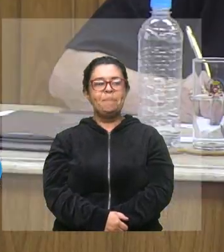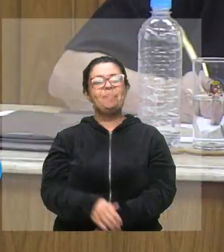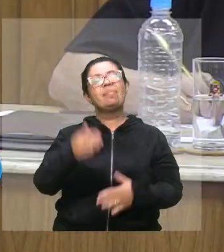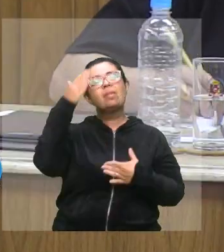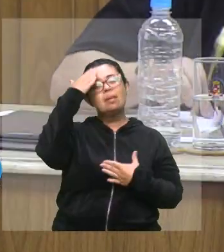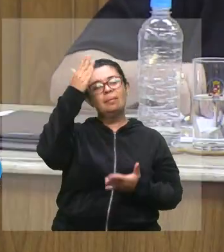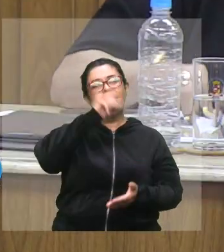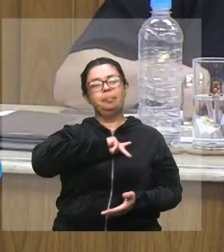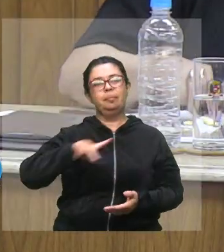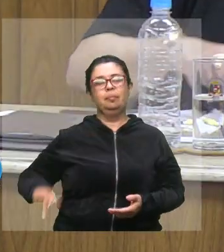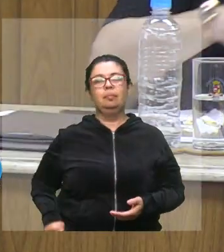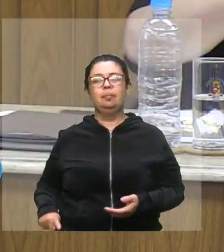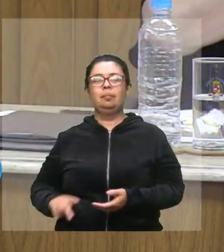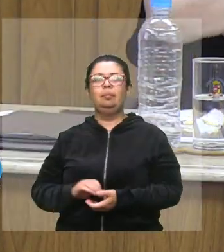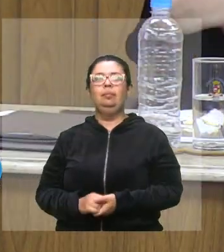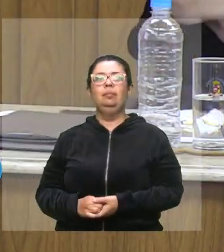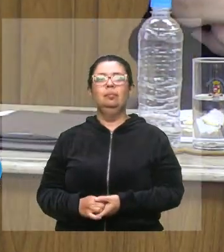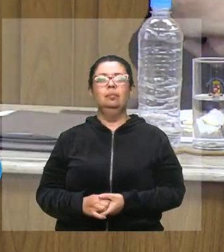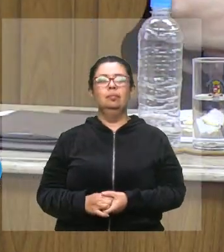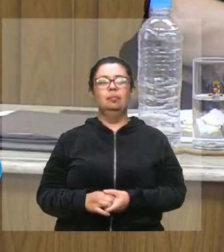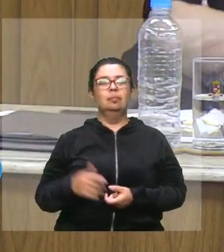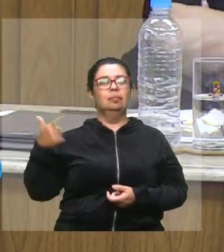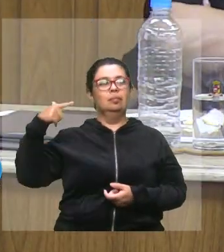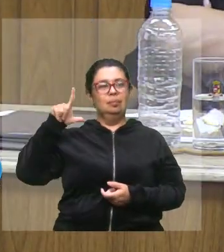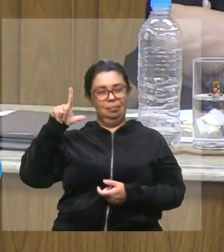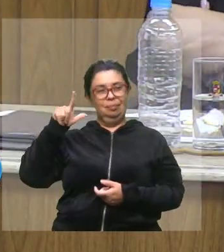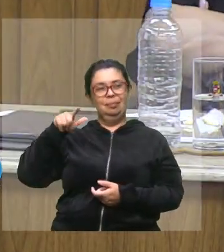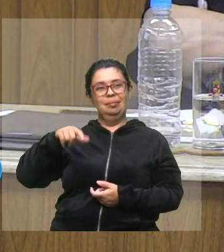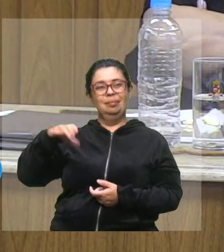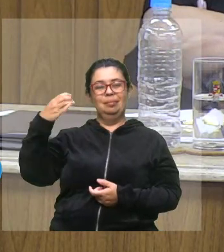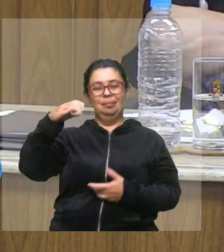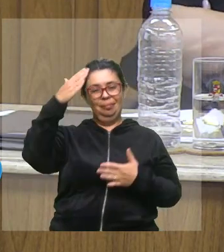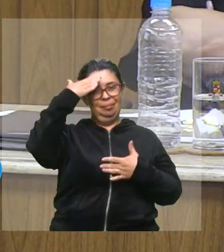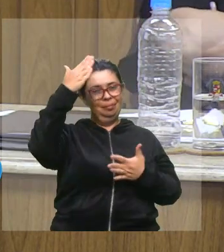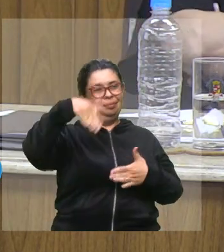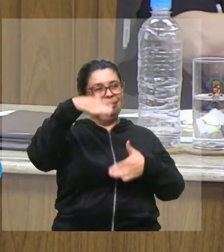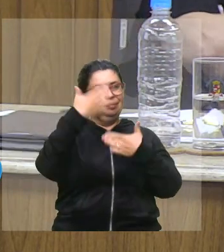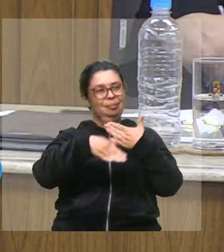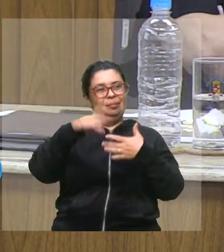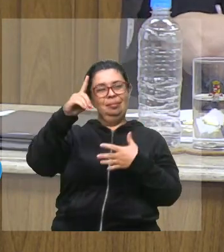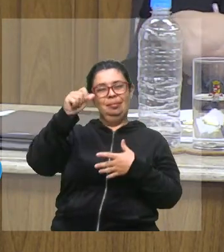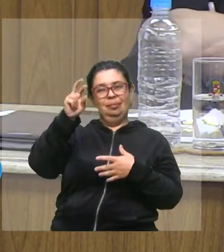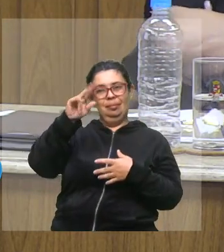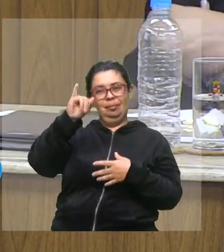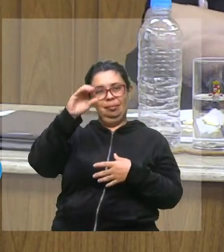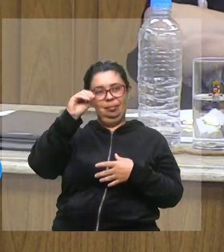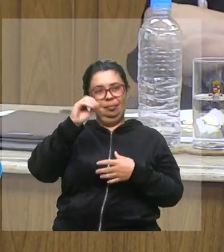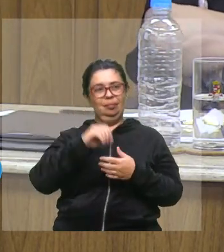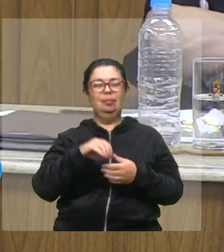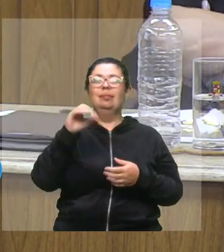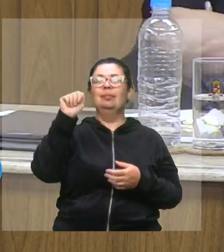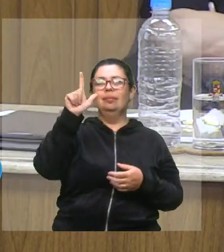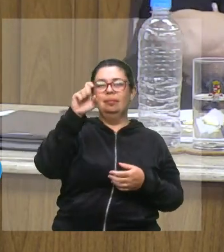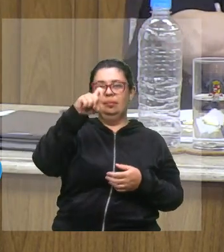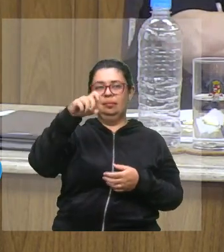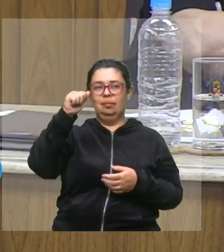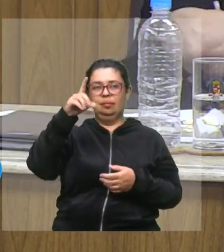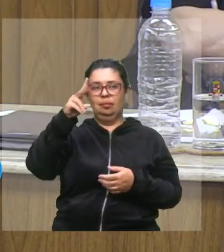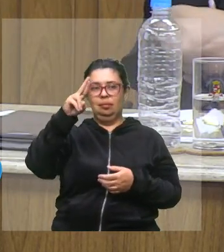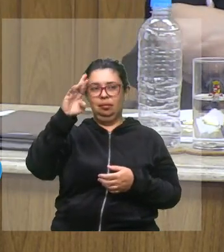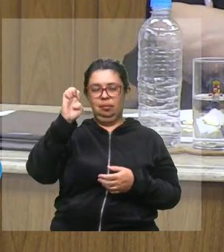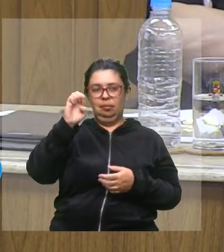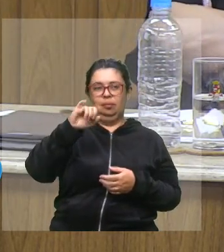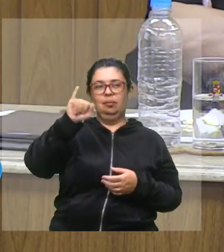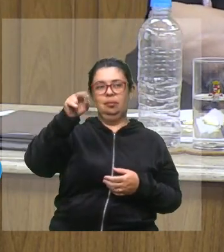Obrigado, presidente. Eu gostaria, antes de iniciar minha fala, agradecer a presença aqui do Dario, do Alexandre, da Roberta, do Thiago, do Fernando, do